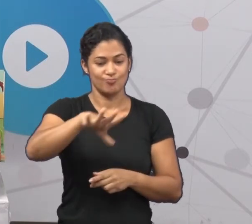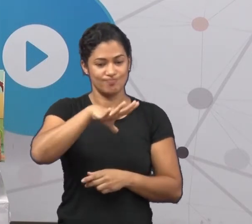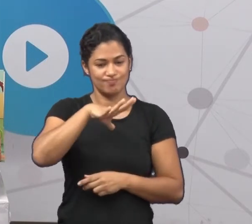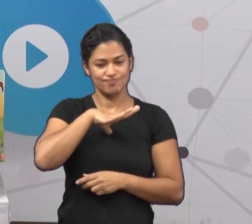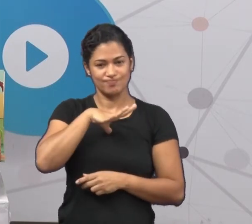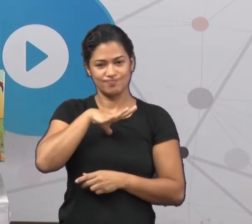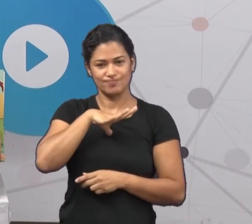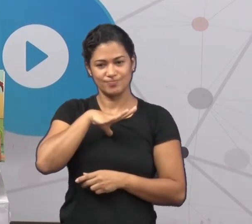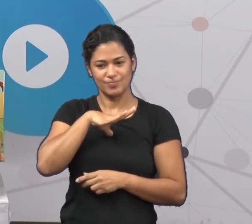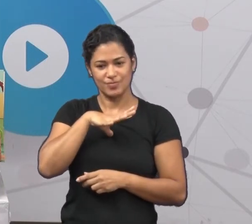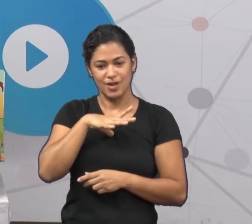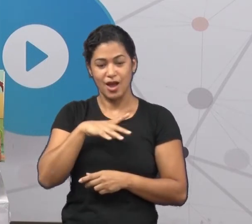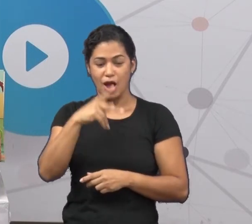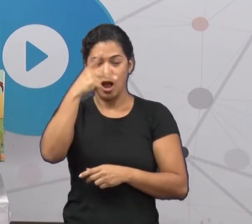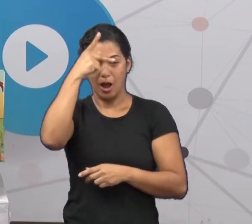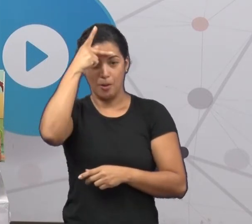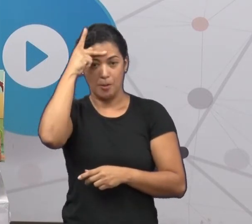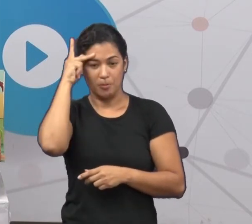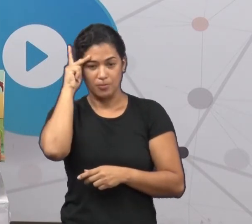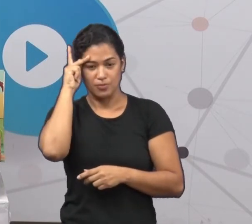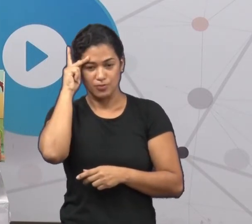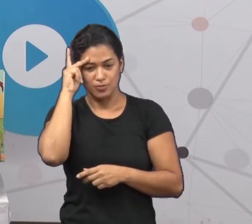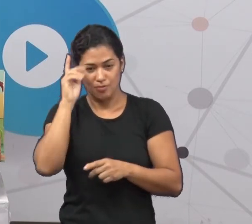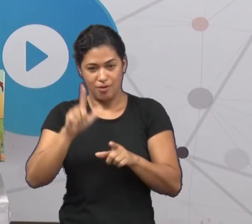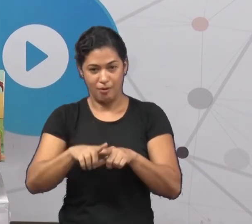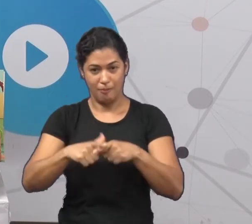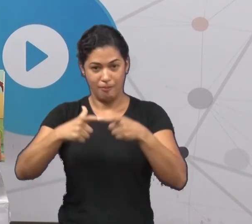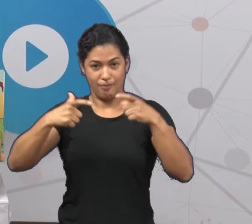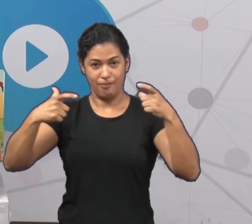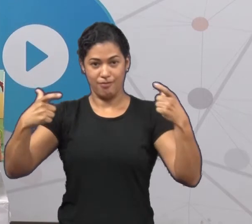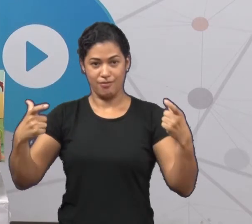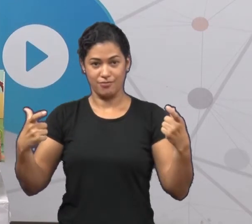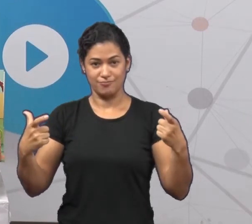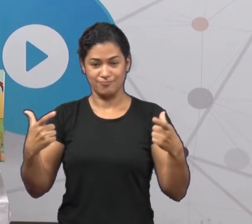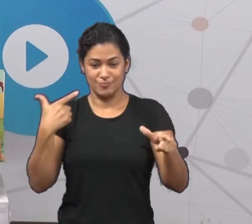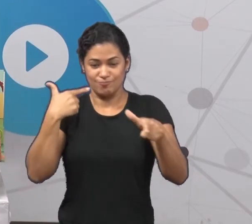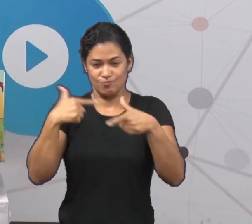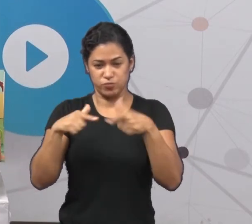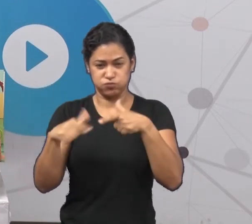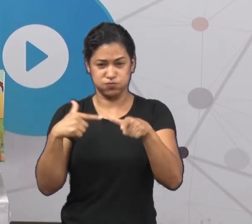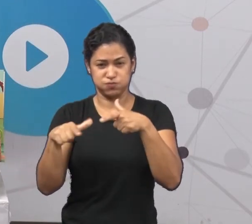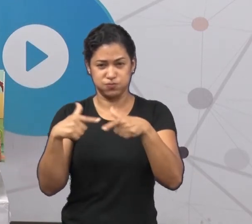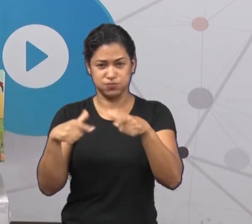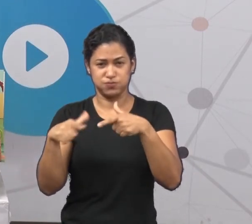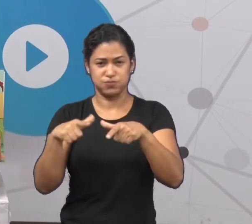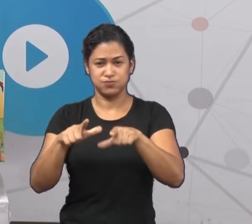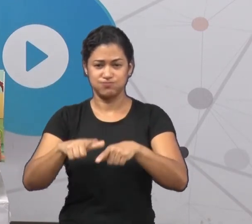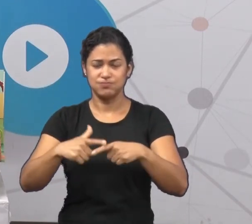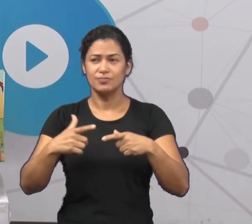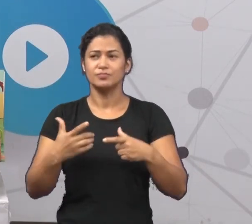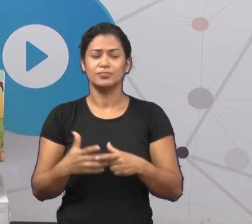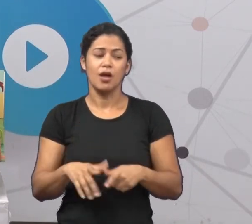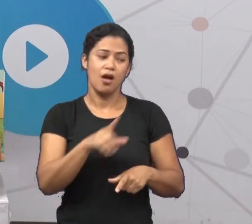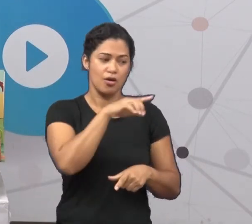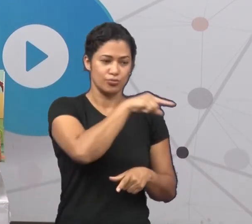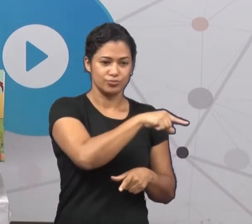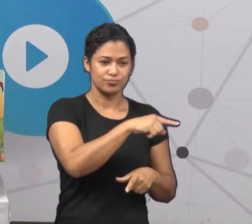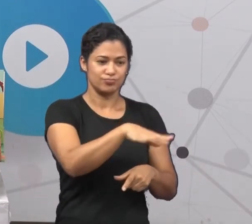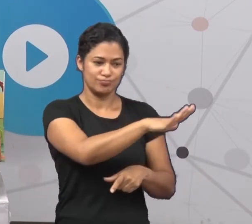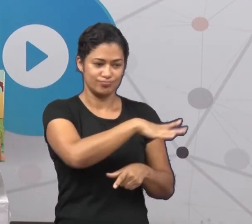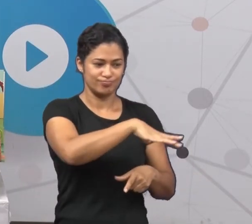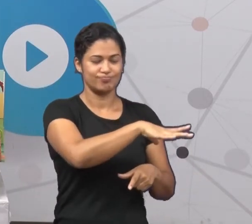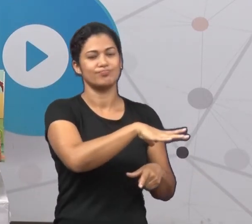urbana, esse número é bem maior. É bem maior o número de escolas, acontece também com